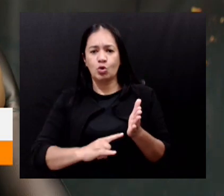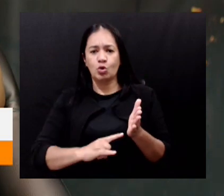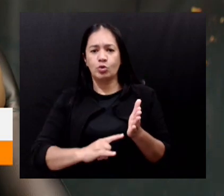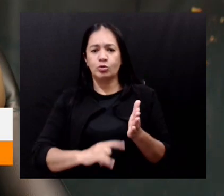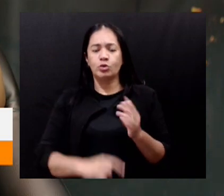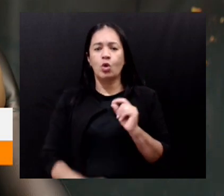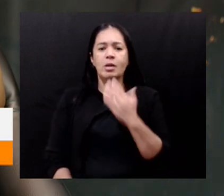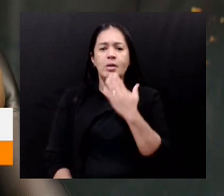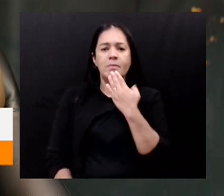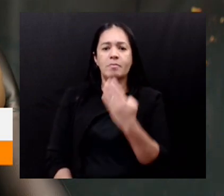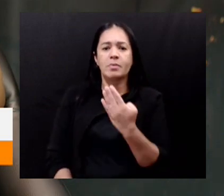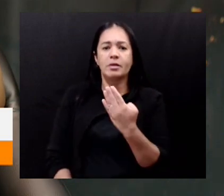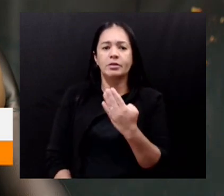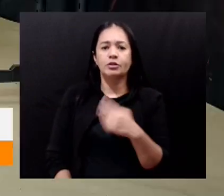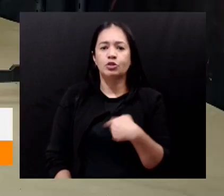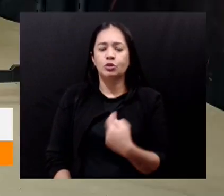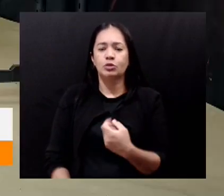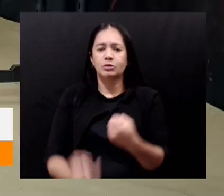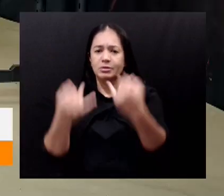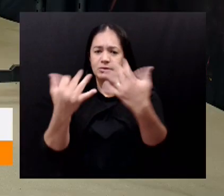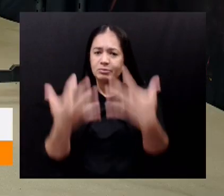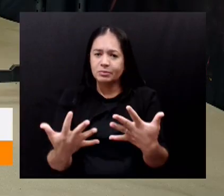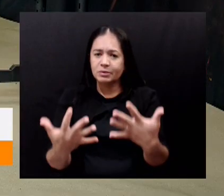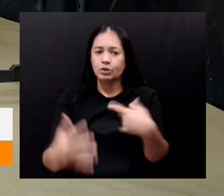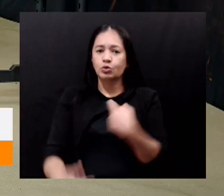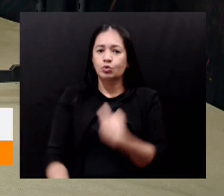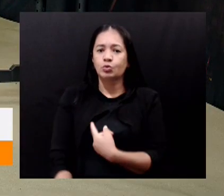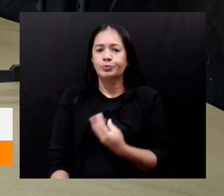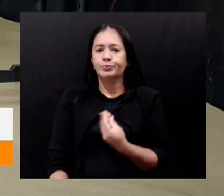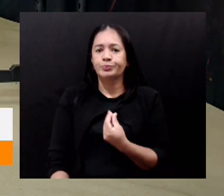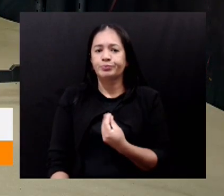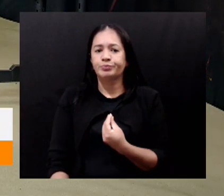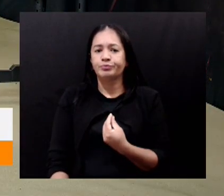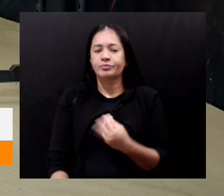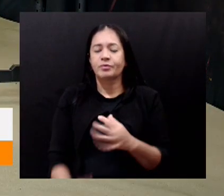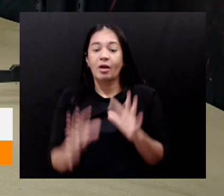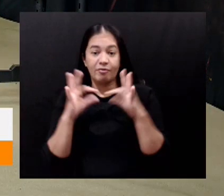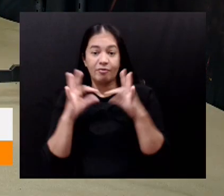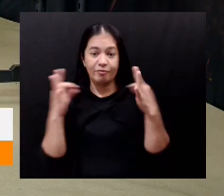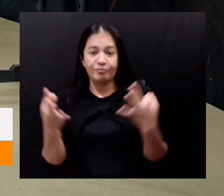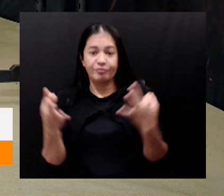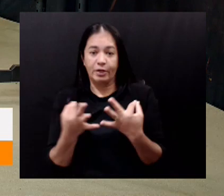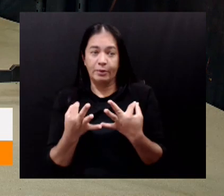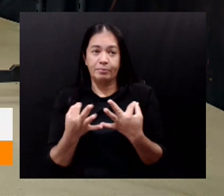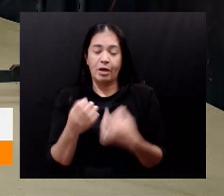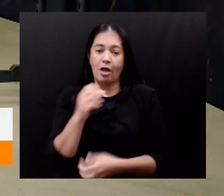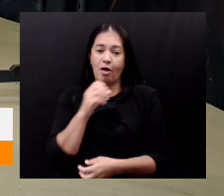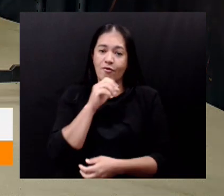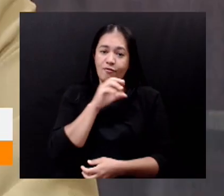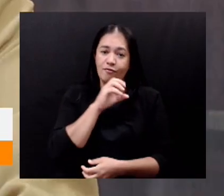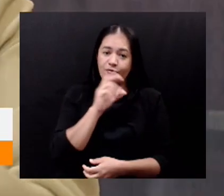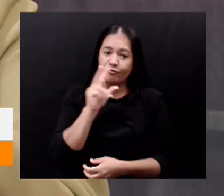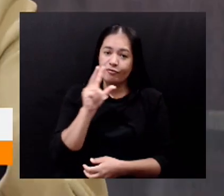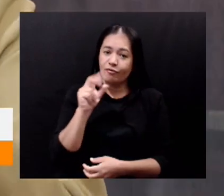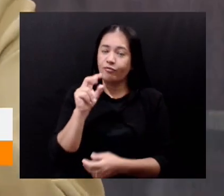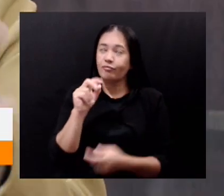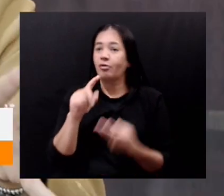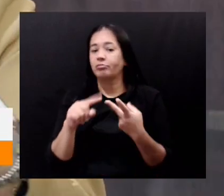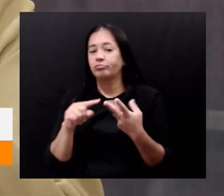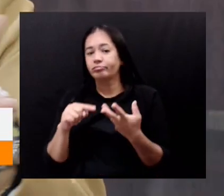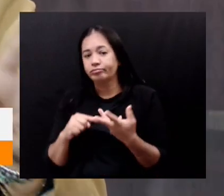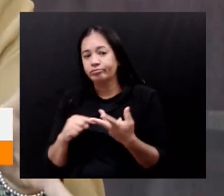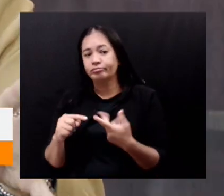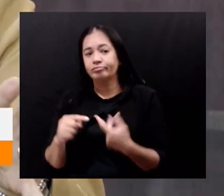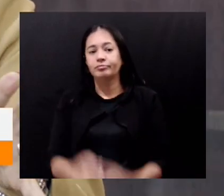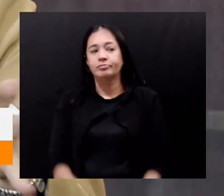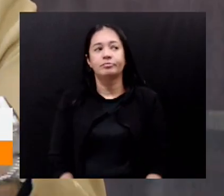quando a gente fala dos nossos, parentes, né, os nossos avós, bisavós, enfim. Então, existem